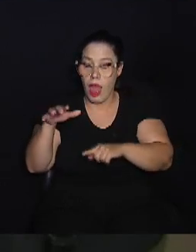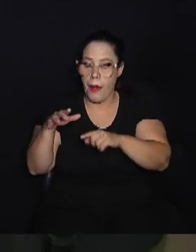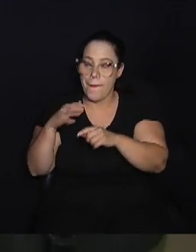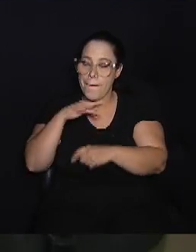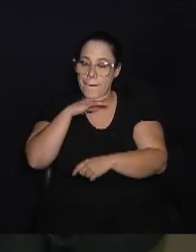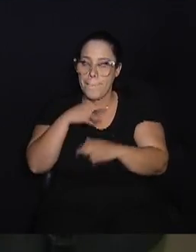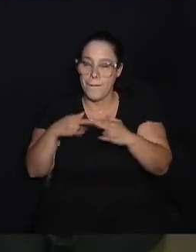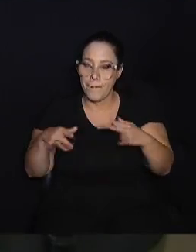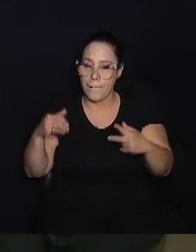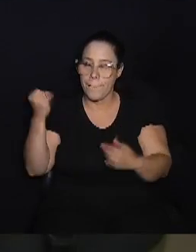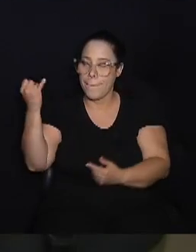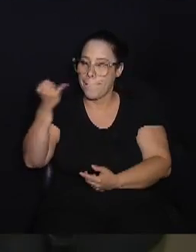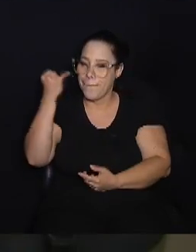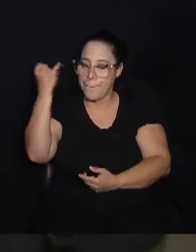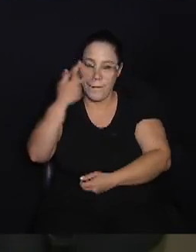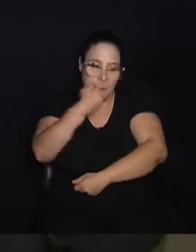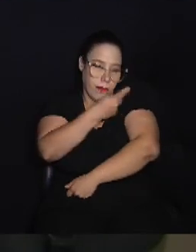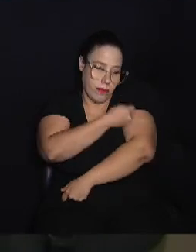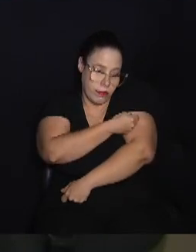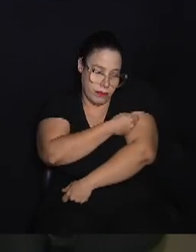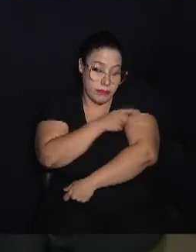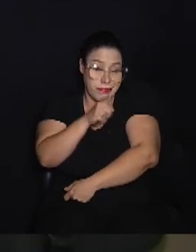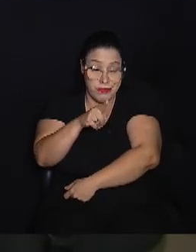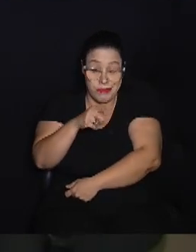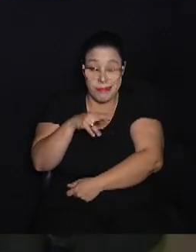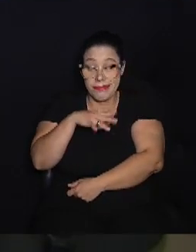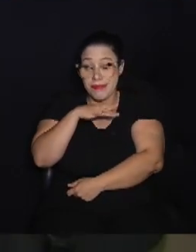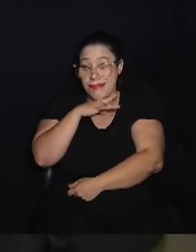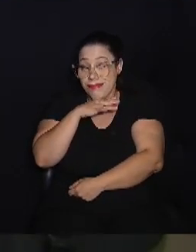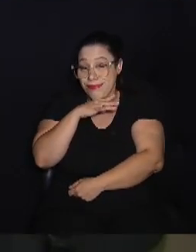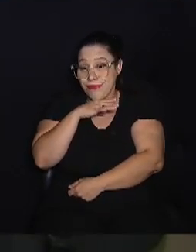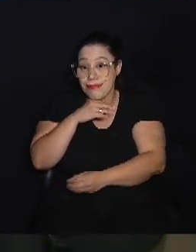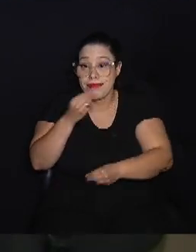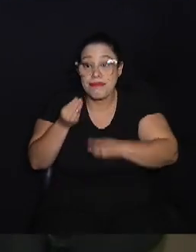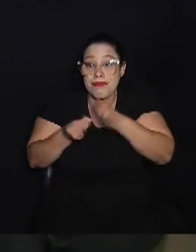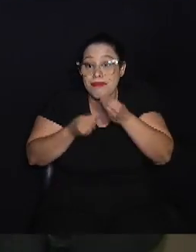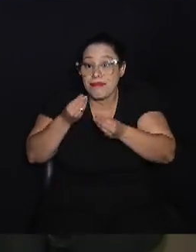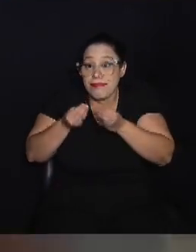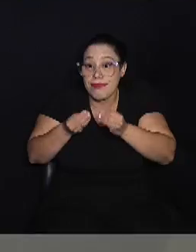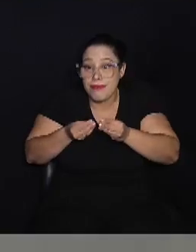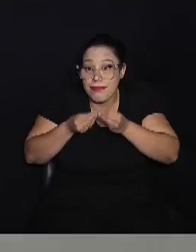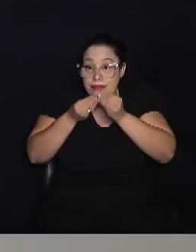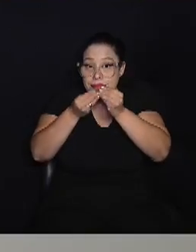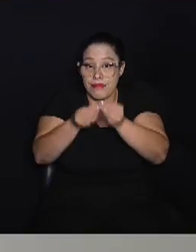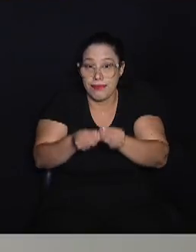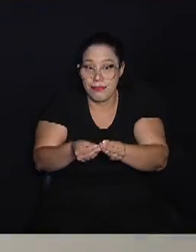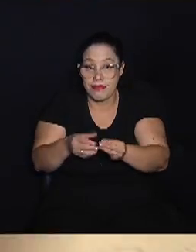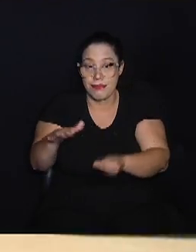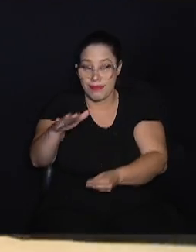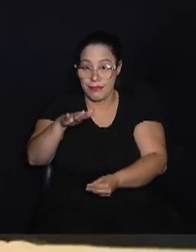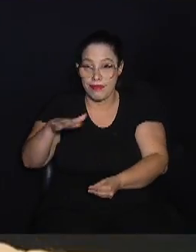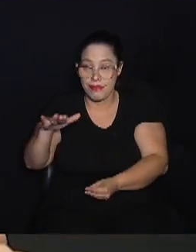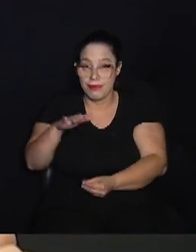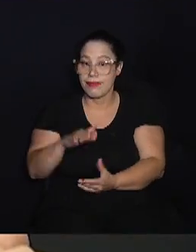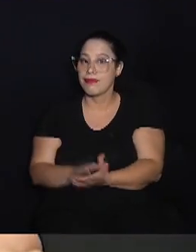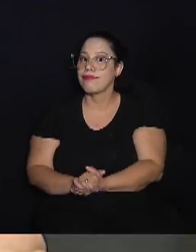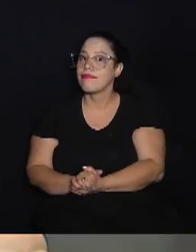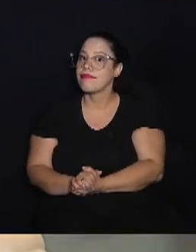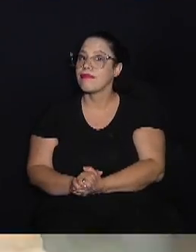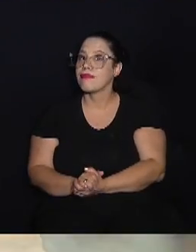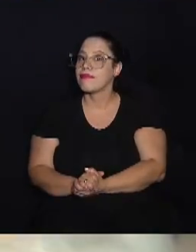qual a importância dessa vacina para o seu animalzinho e como ela é oferecida aqui no município.